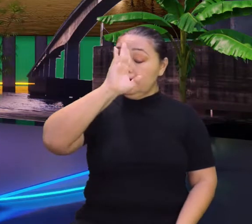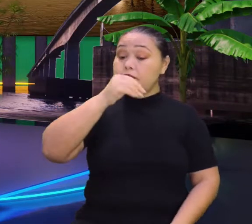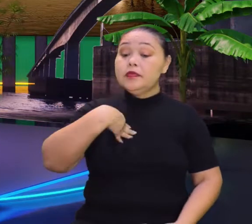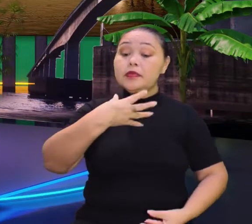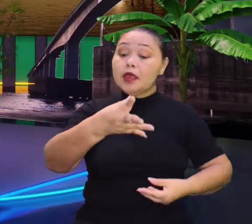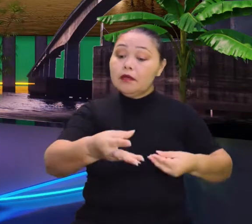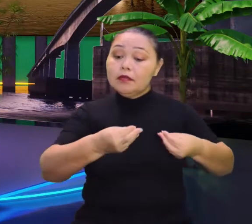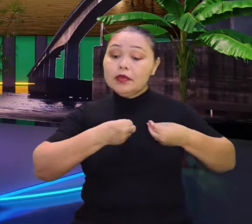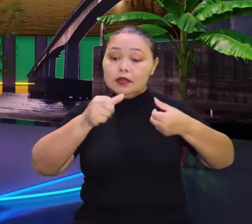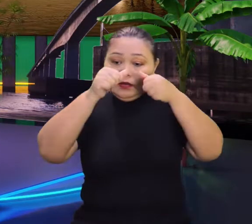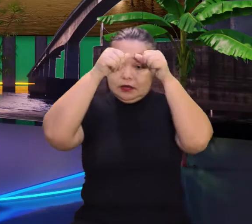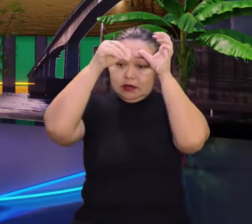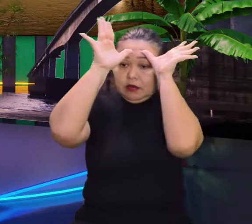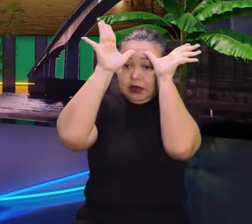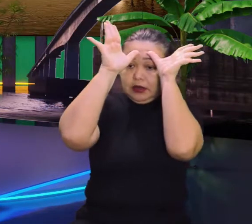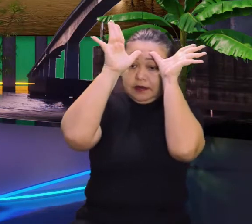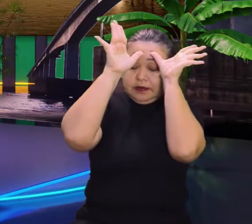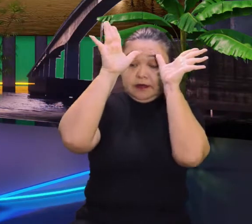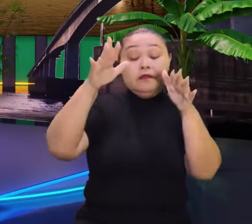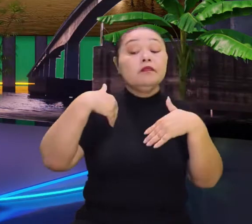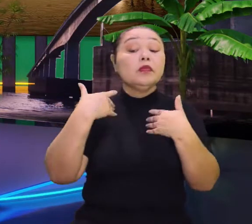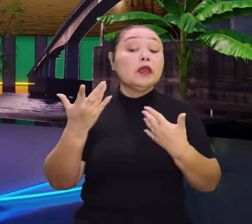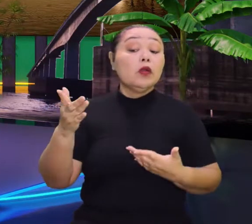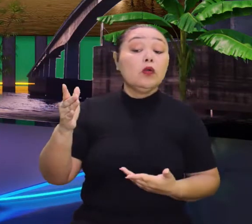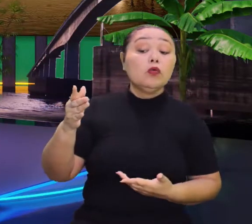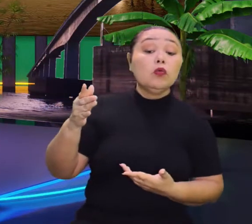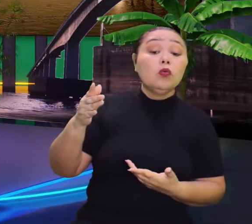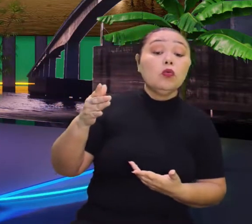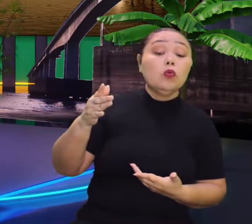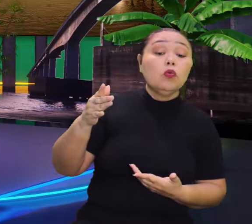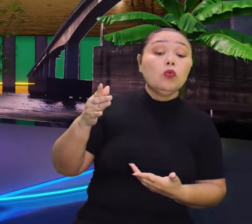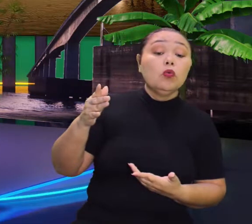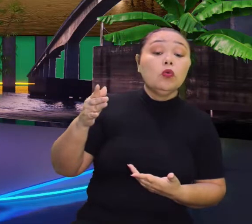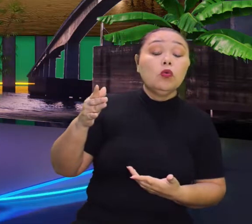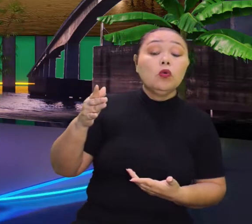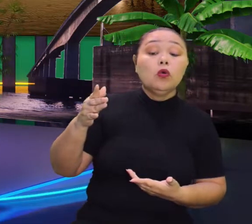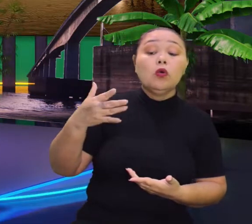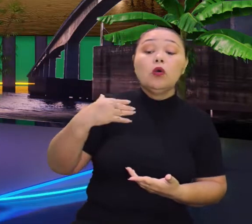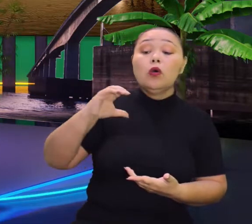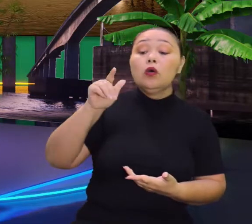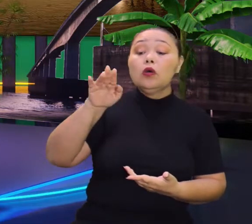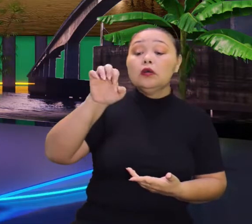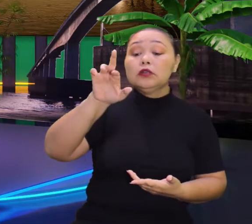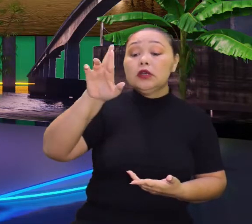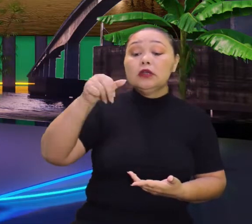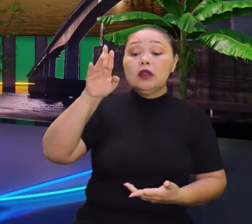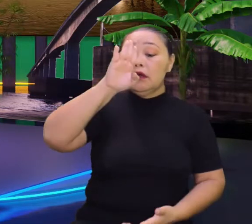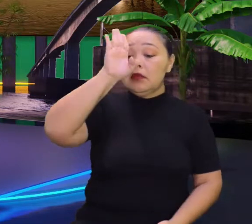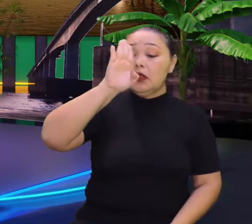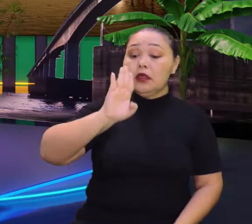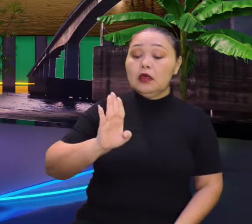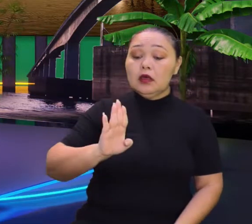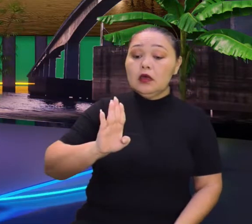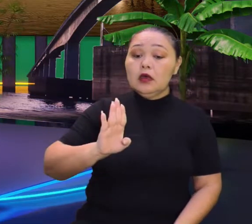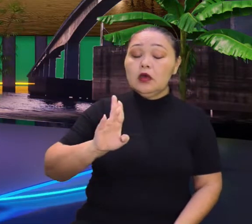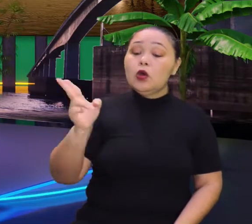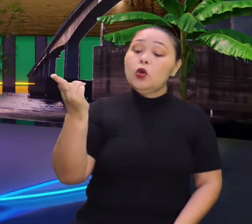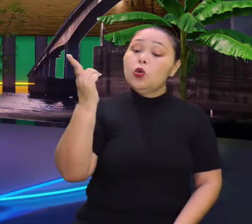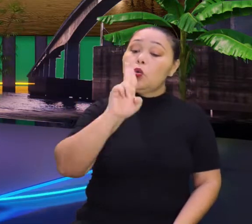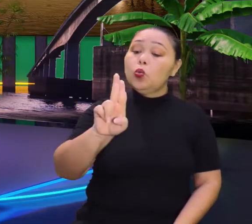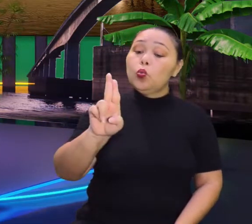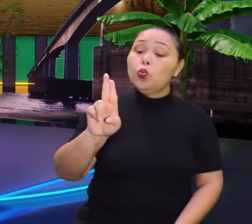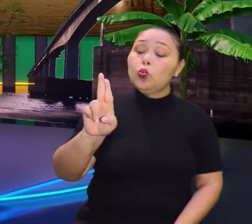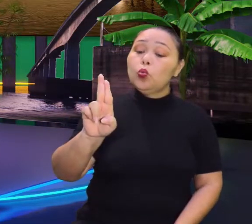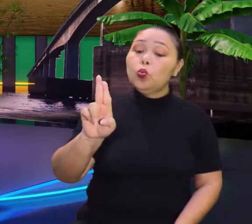Acre. É isso? Exato. Quem era o chanceler brasileiro? Deu até o nome